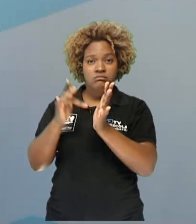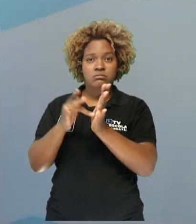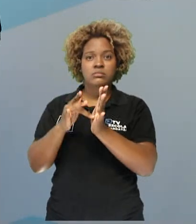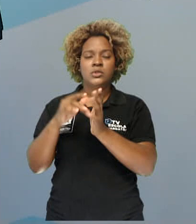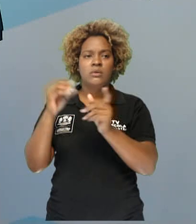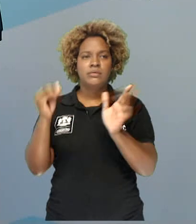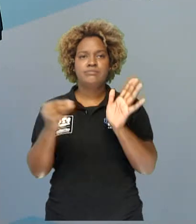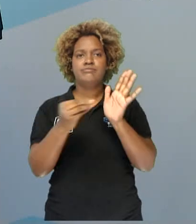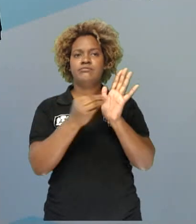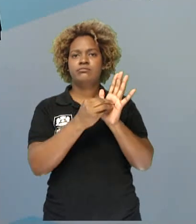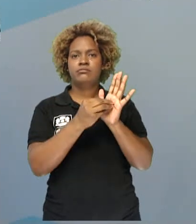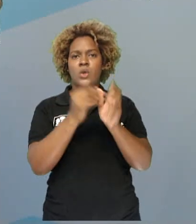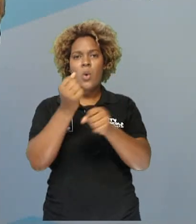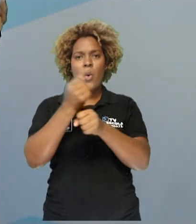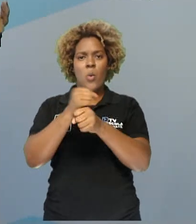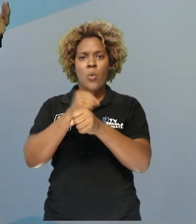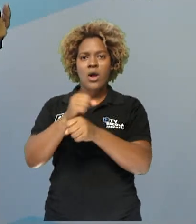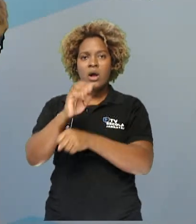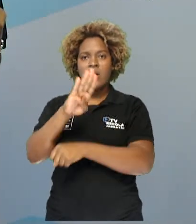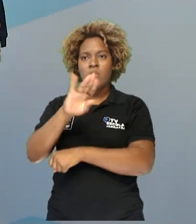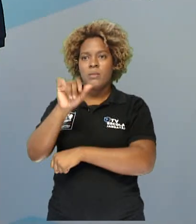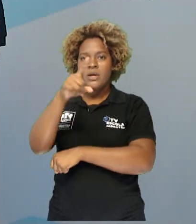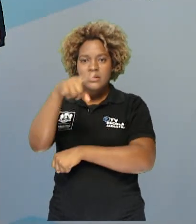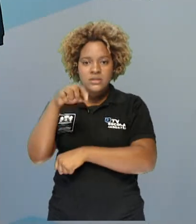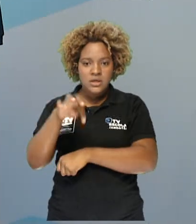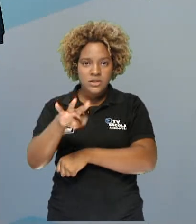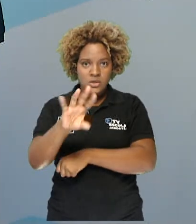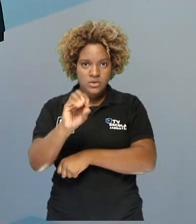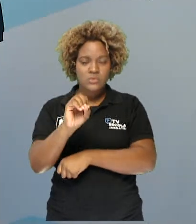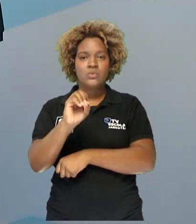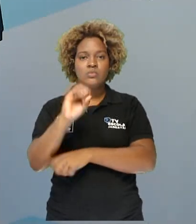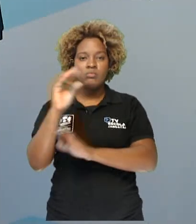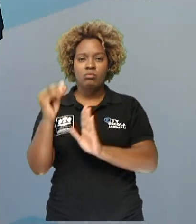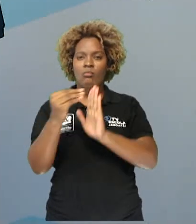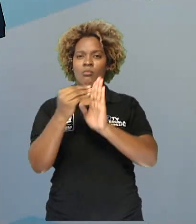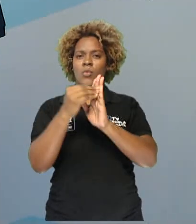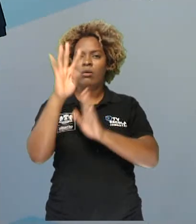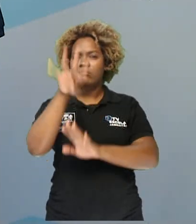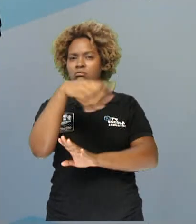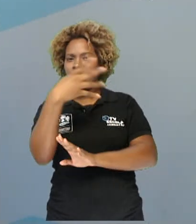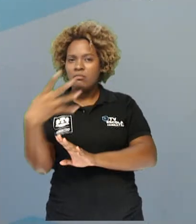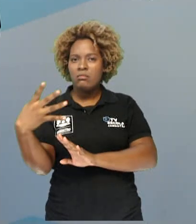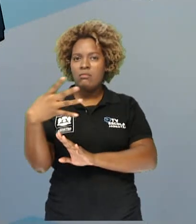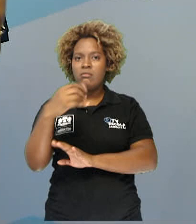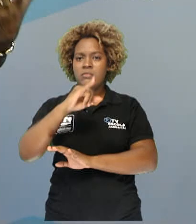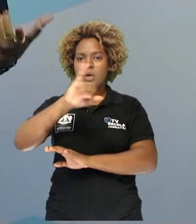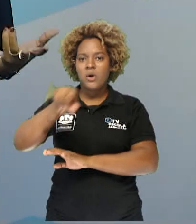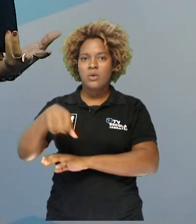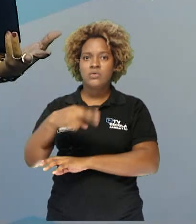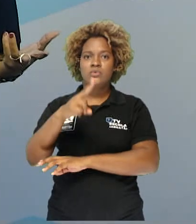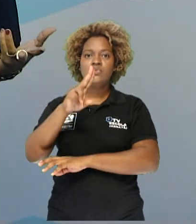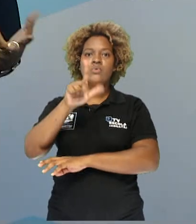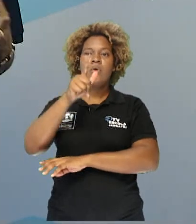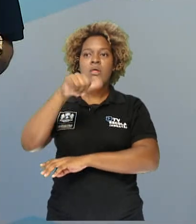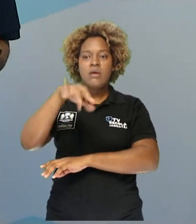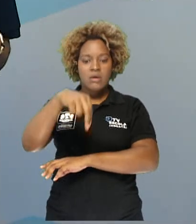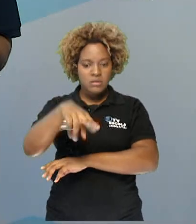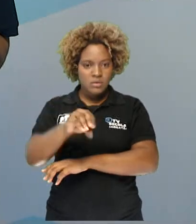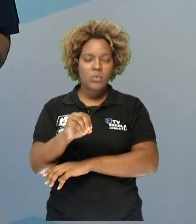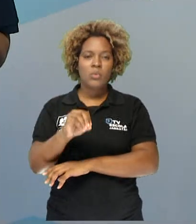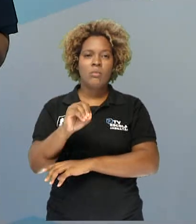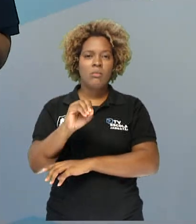bissexto, que só foi incorporado no calendário juliano 220 anos após, por volta